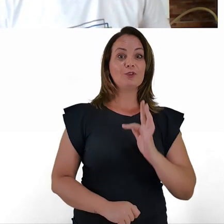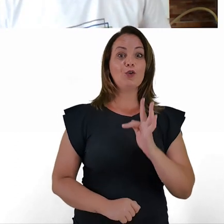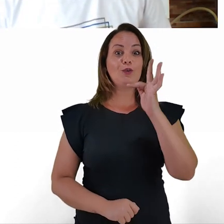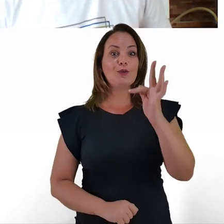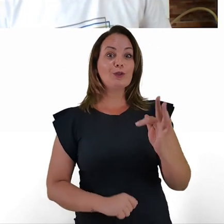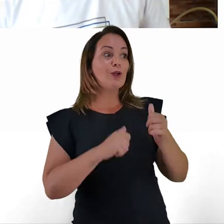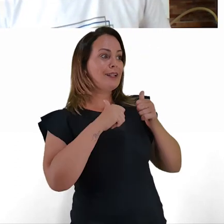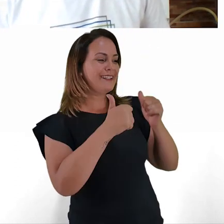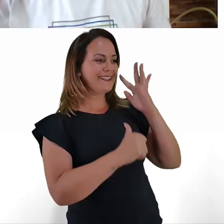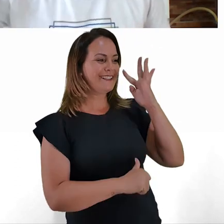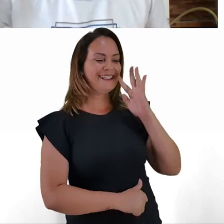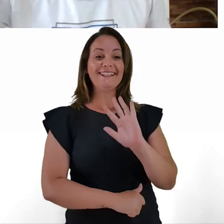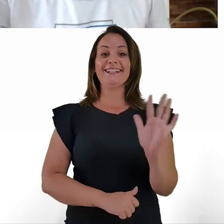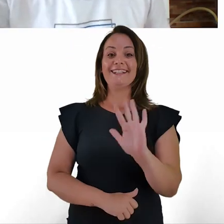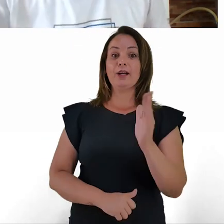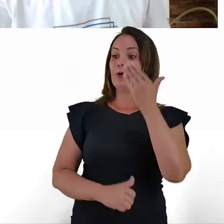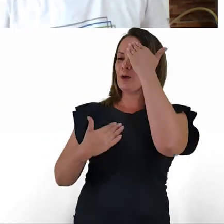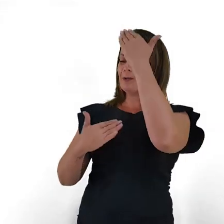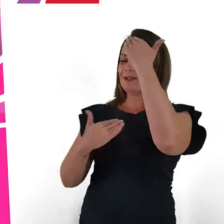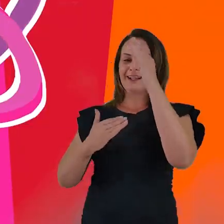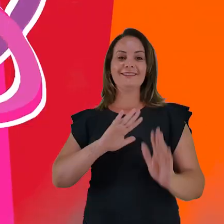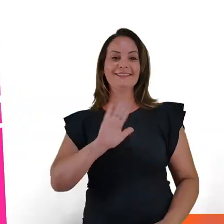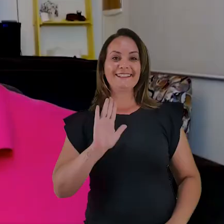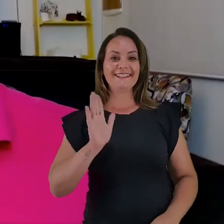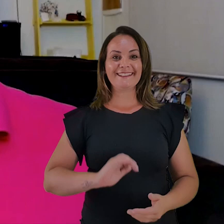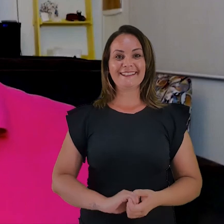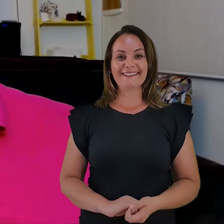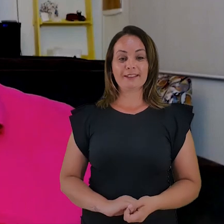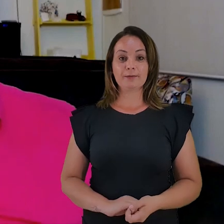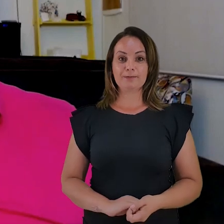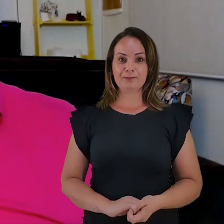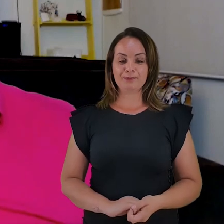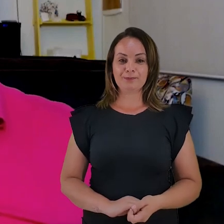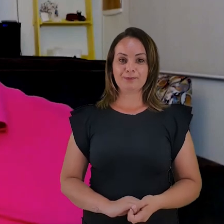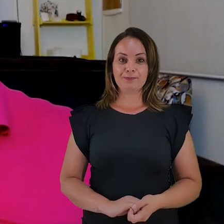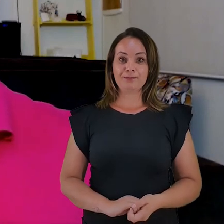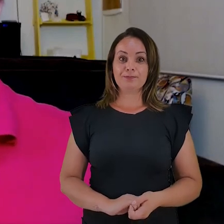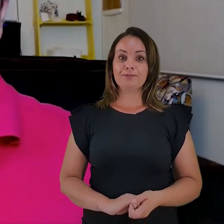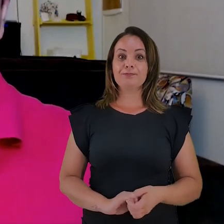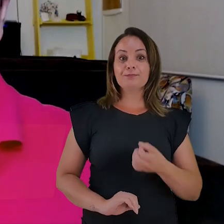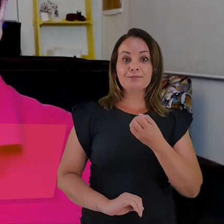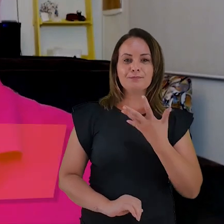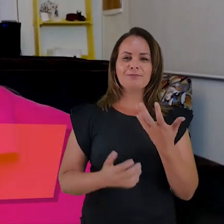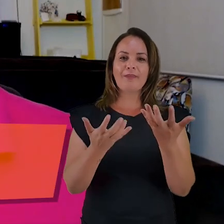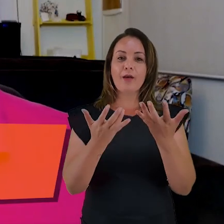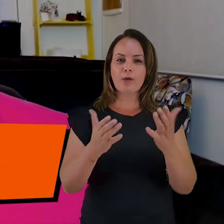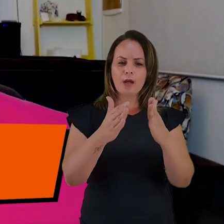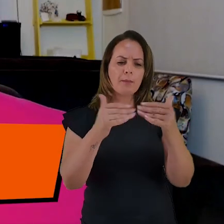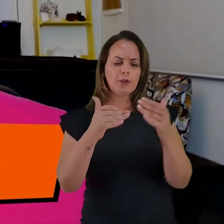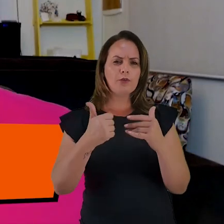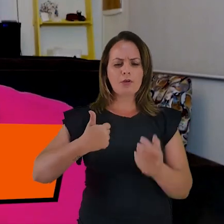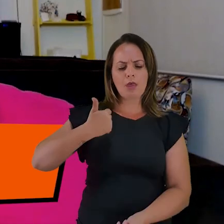Valeu! Tchau, Michel. Muito obrigado, galera. Tchau, tchau. Bom, pessoal, eu gostaria de pedir para que vocês curtissem o